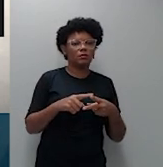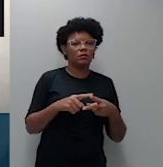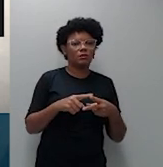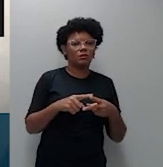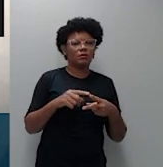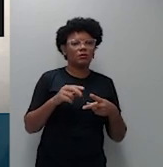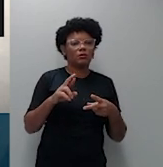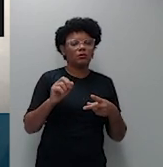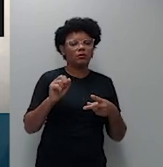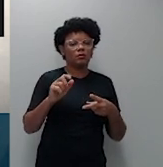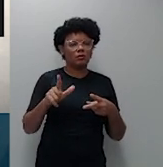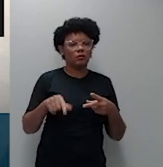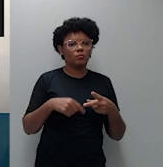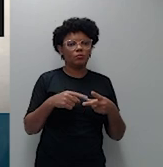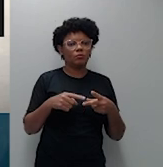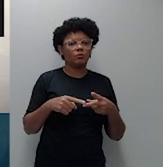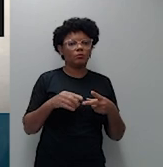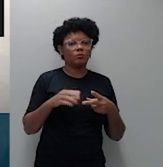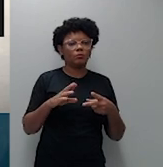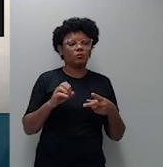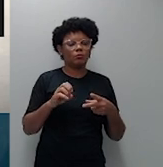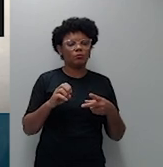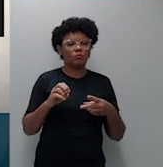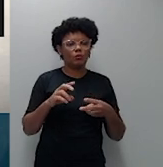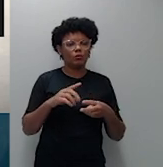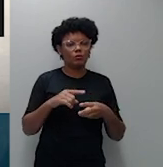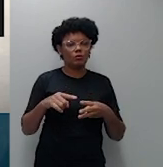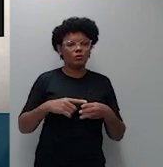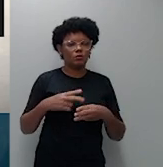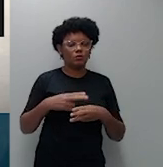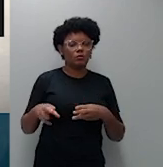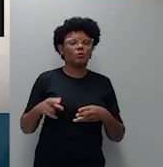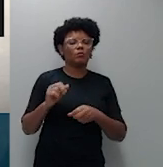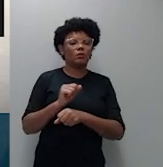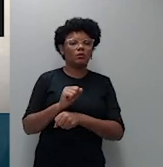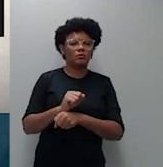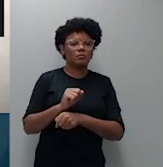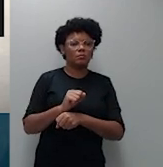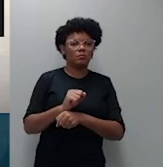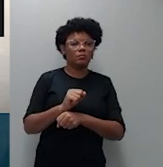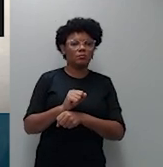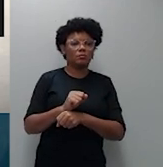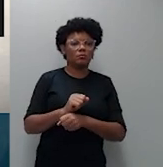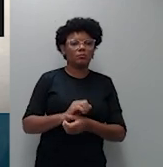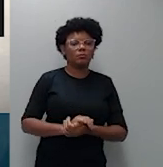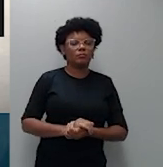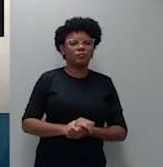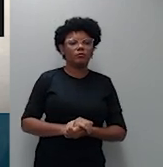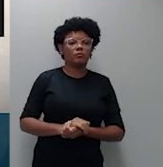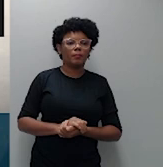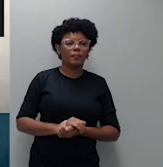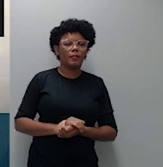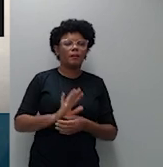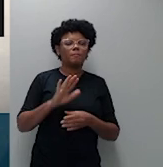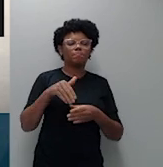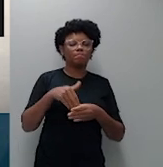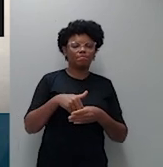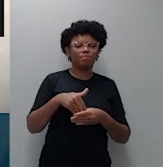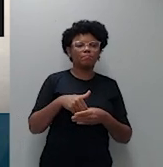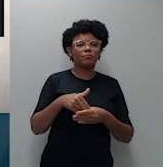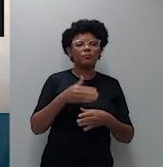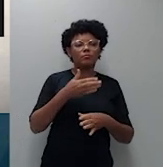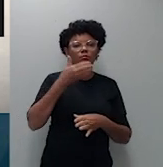e Marco disse que aguarda aguardam a pelo voto melhor seria